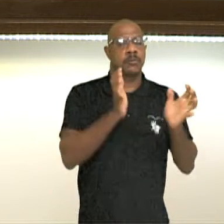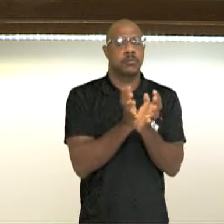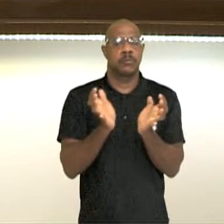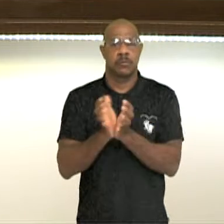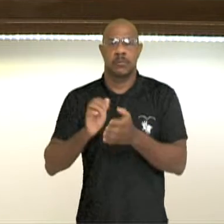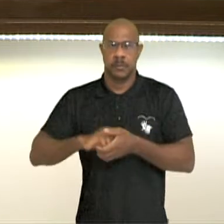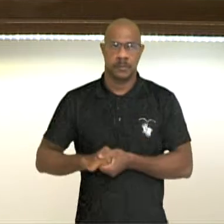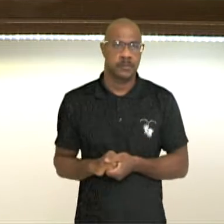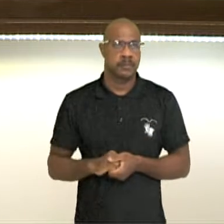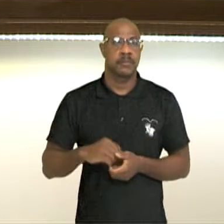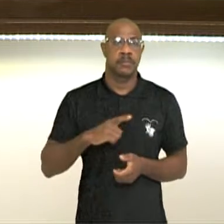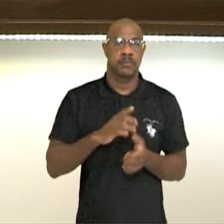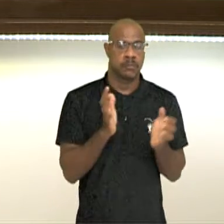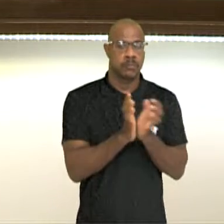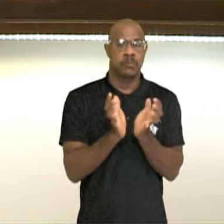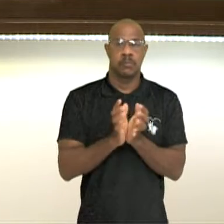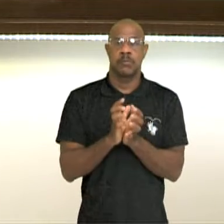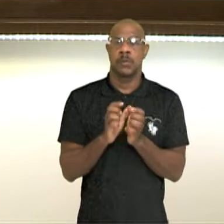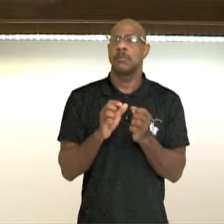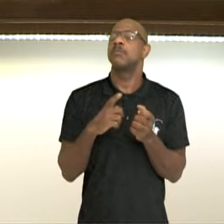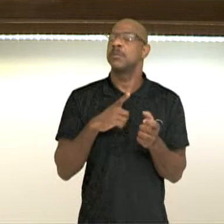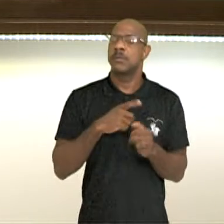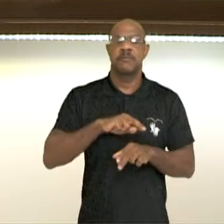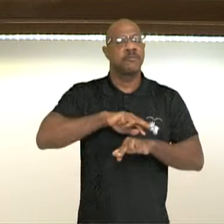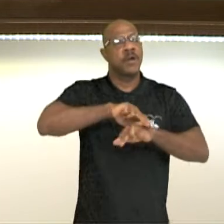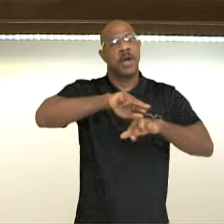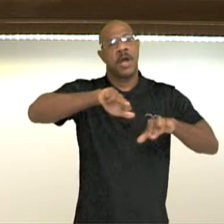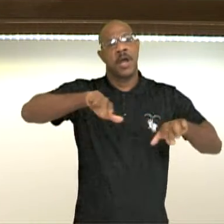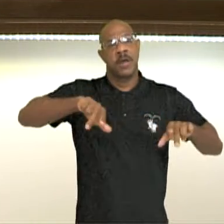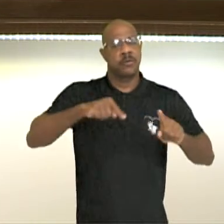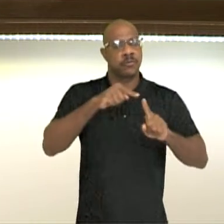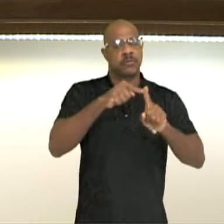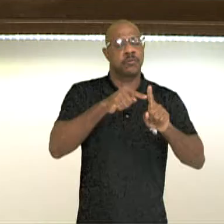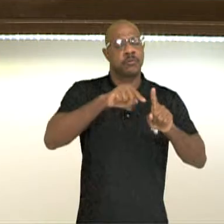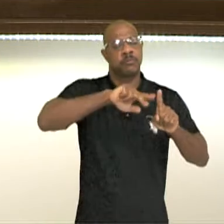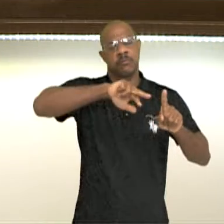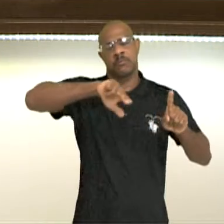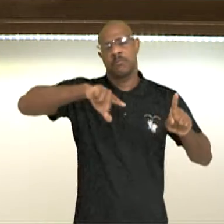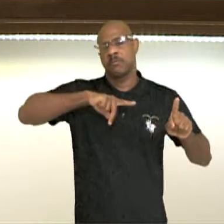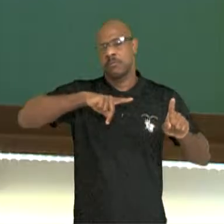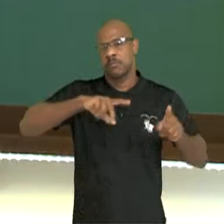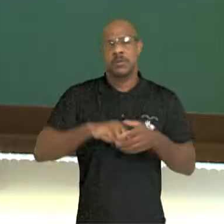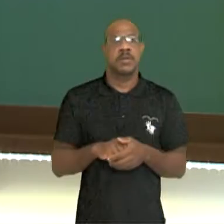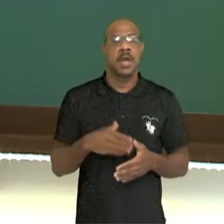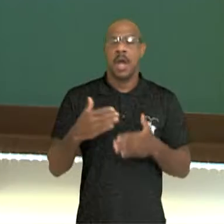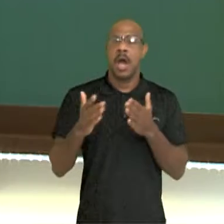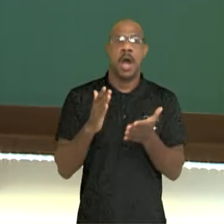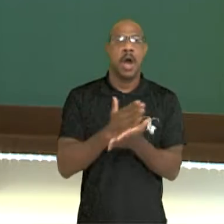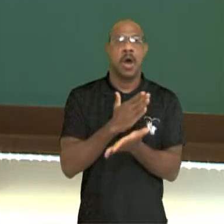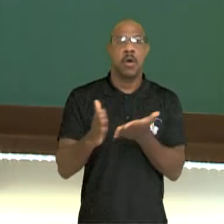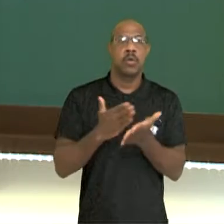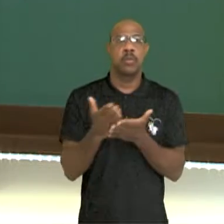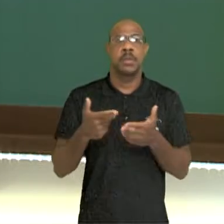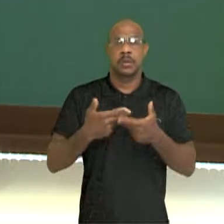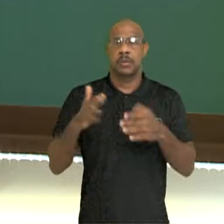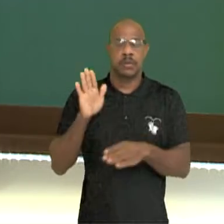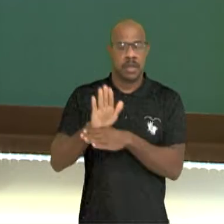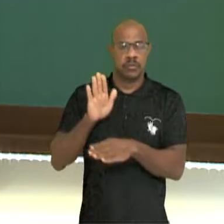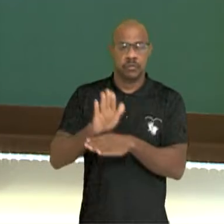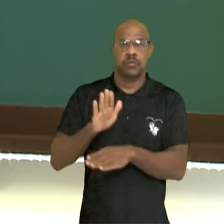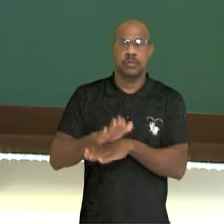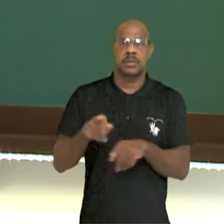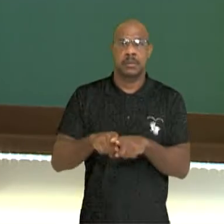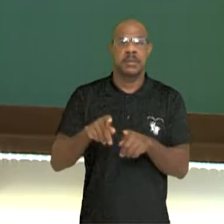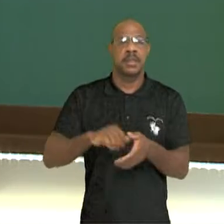ele possui um número muito grande de espécies diferentes e alguns fatores contribuíram para isso. Porque eles fazem uma